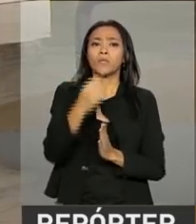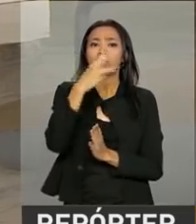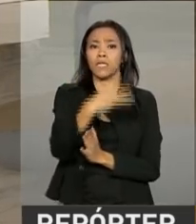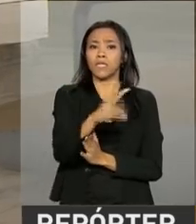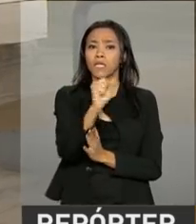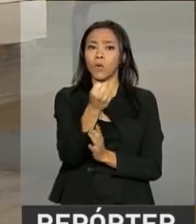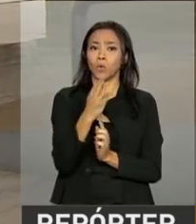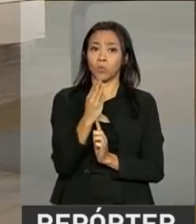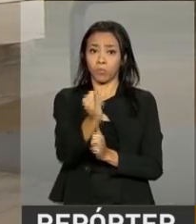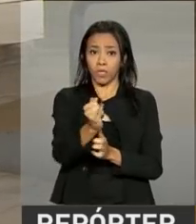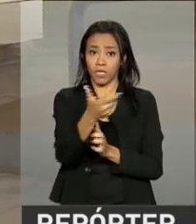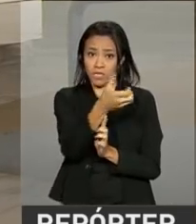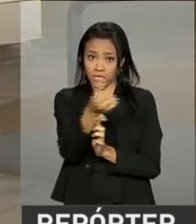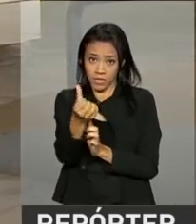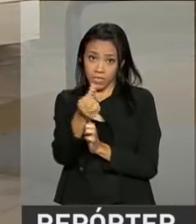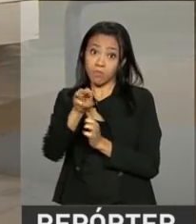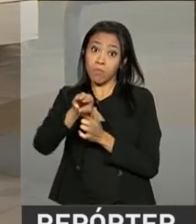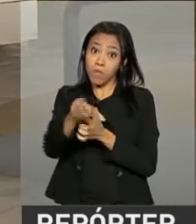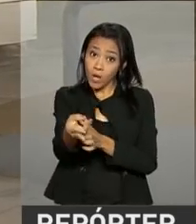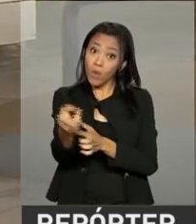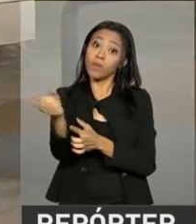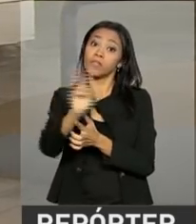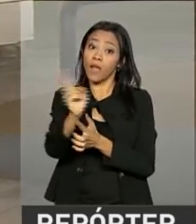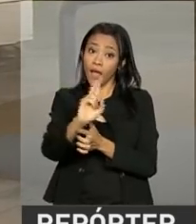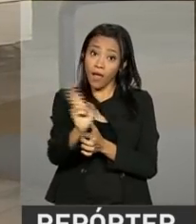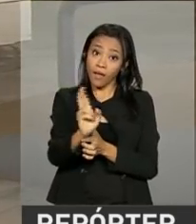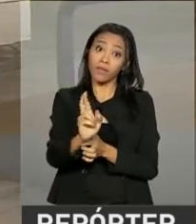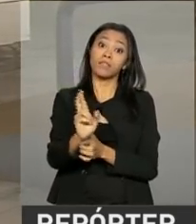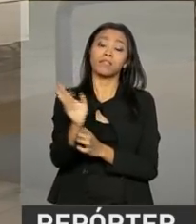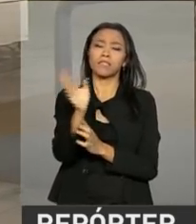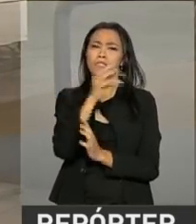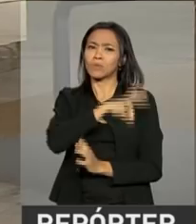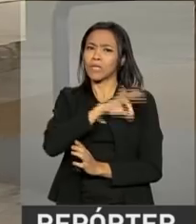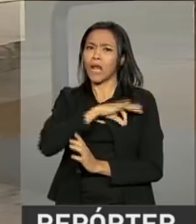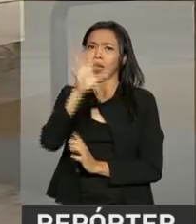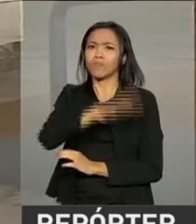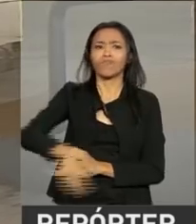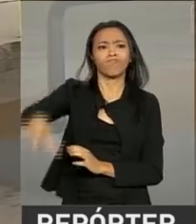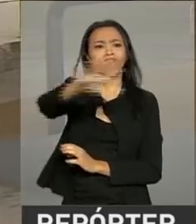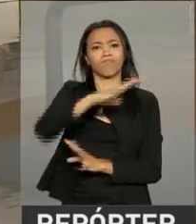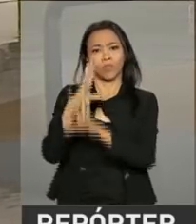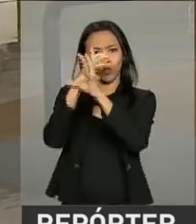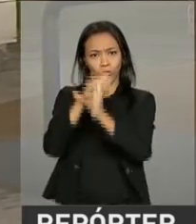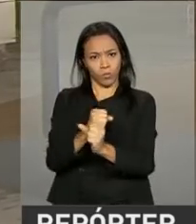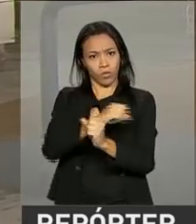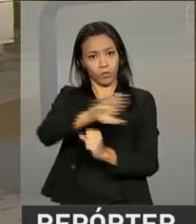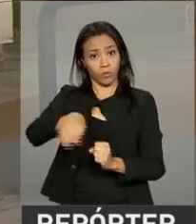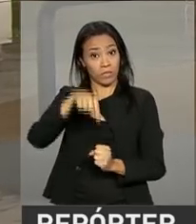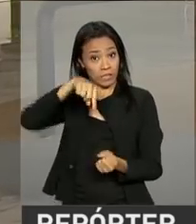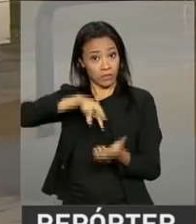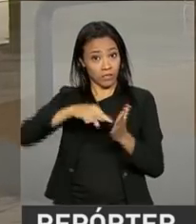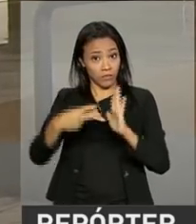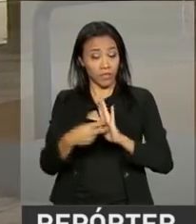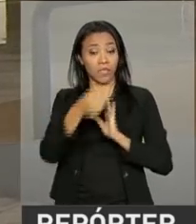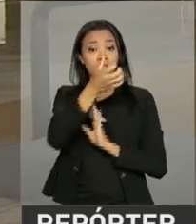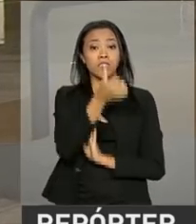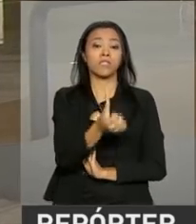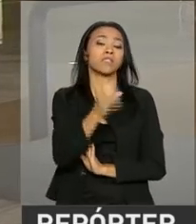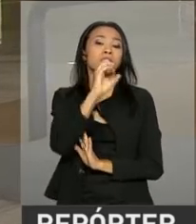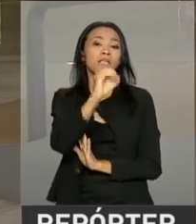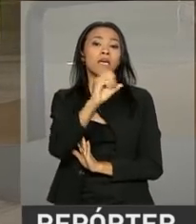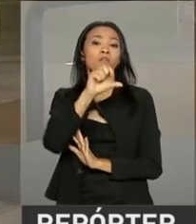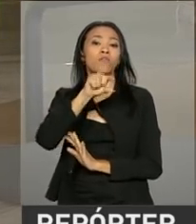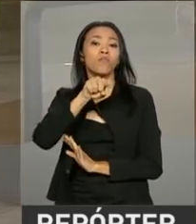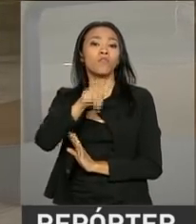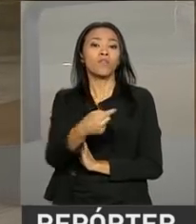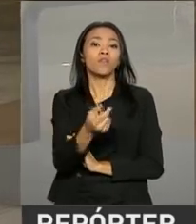bilhões 600 milhões de reais na massa salarial do brasileiro Esse valor corresponde a 0,62% do